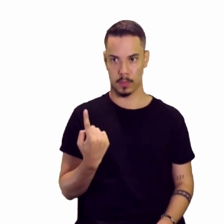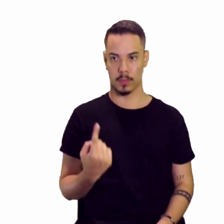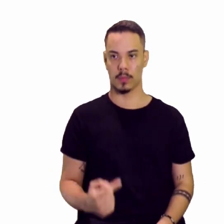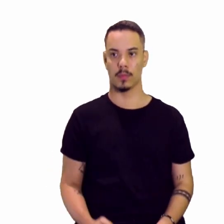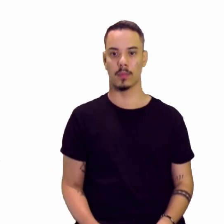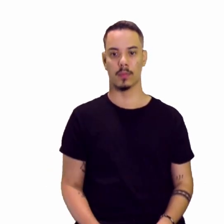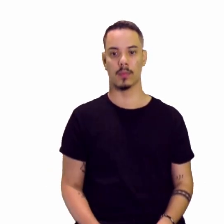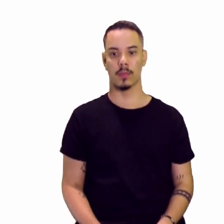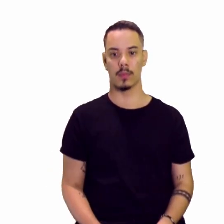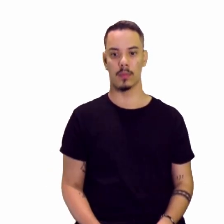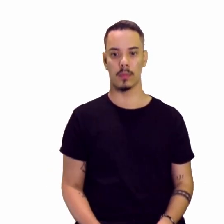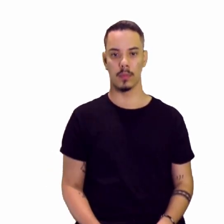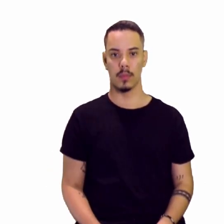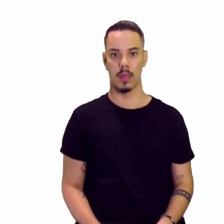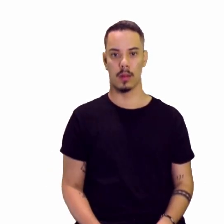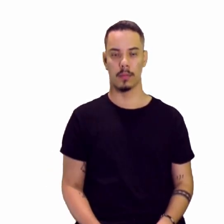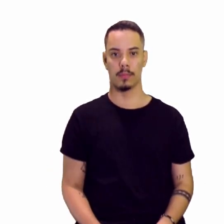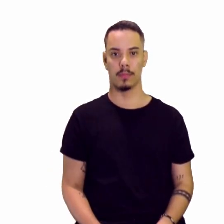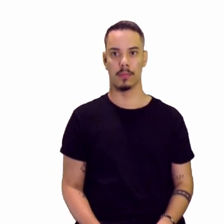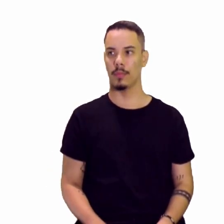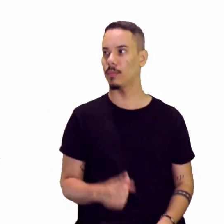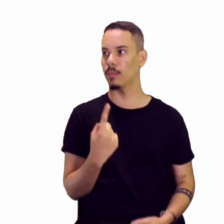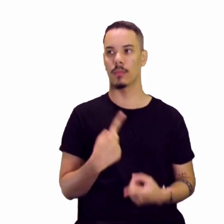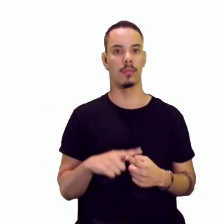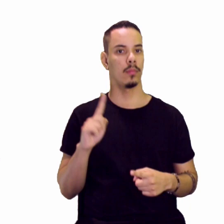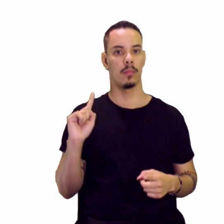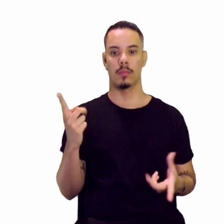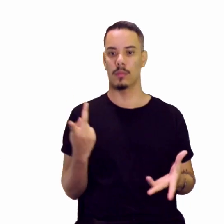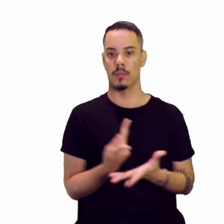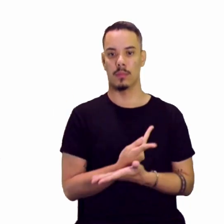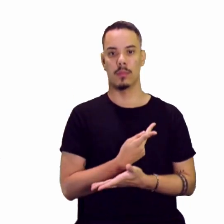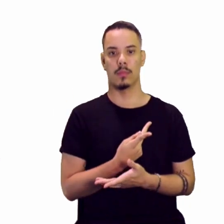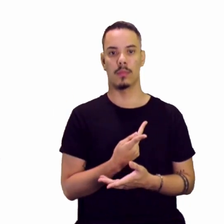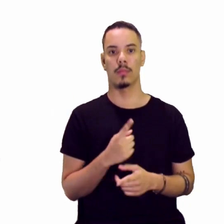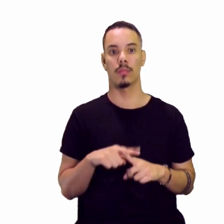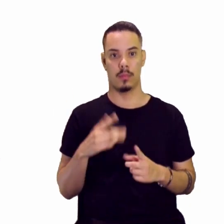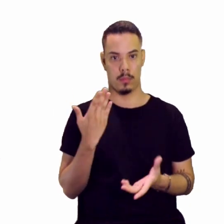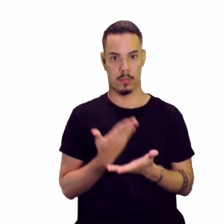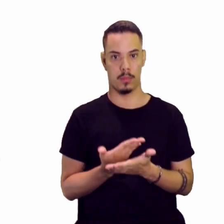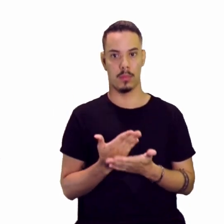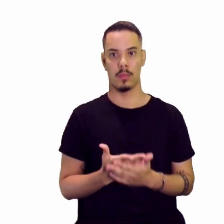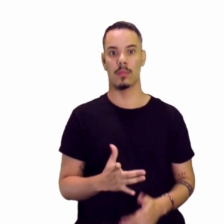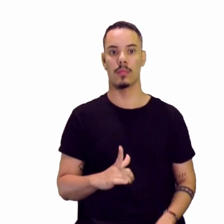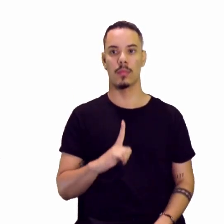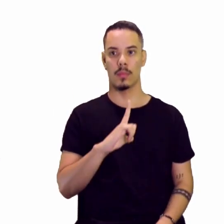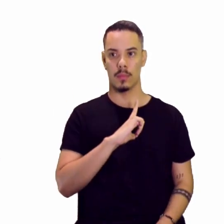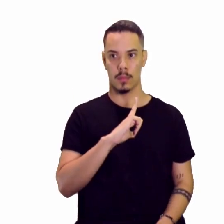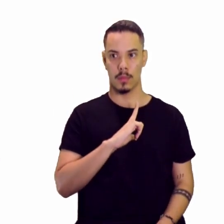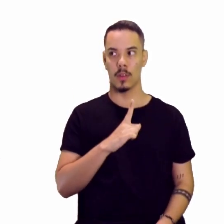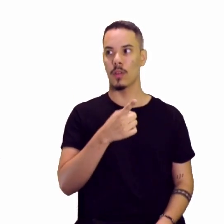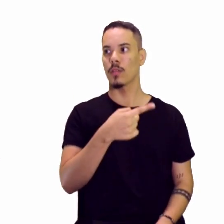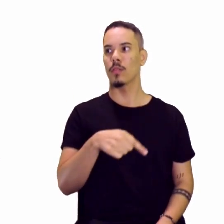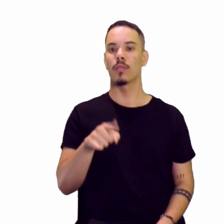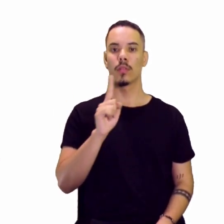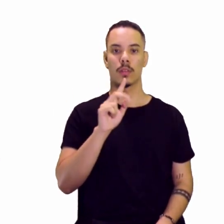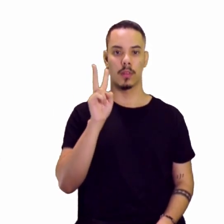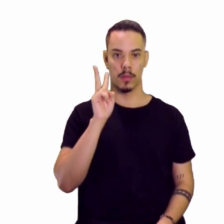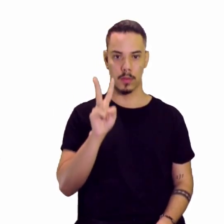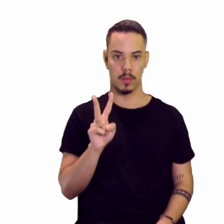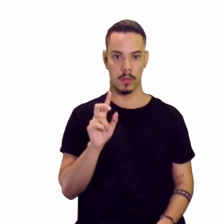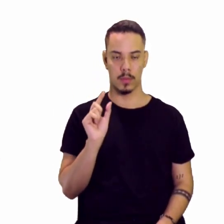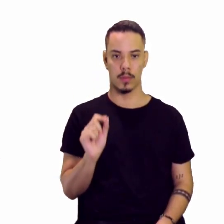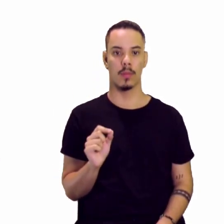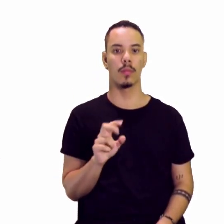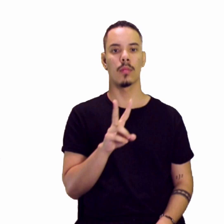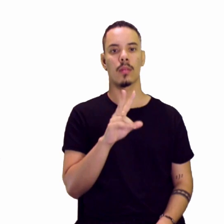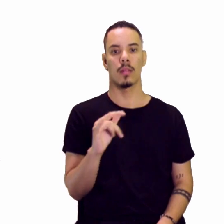corpo aconteceu, vai soltar mas aqui. não aconteceu dessa vez, mas Isso. na aula aconteceu, vocês viram. Então aqui, olha só,